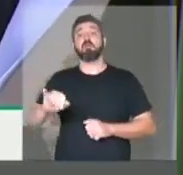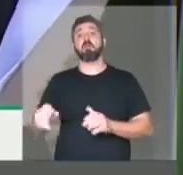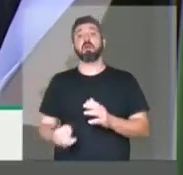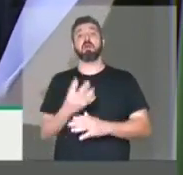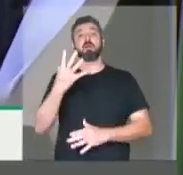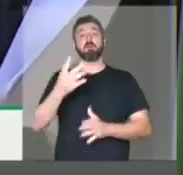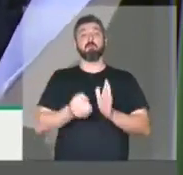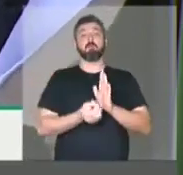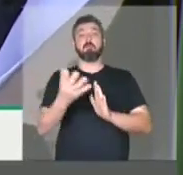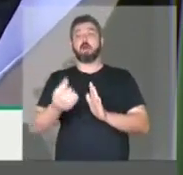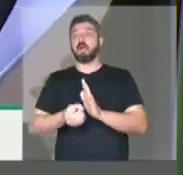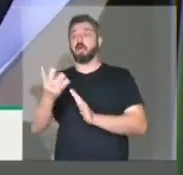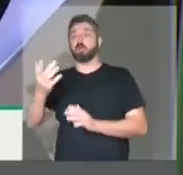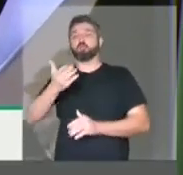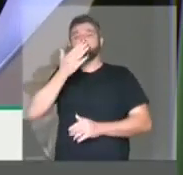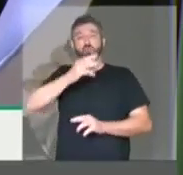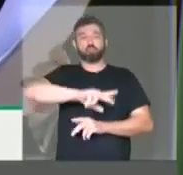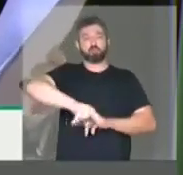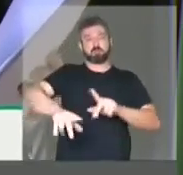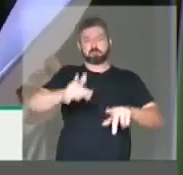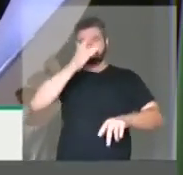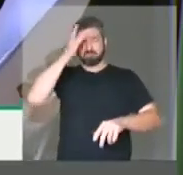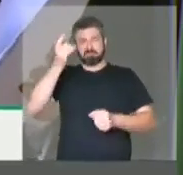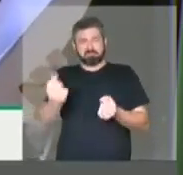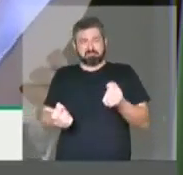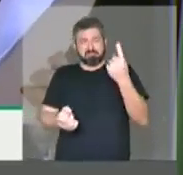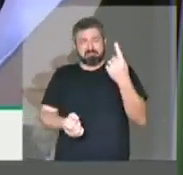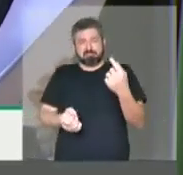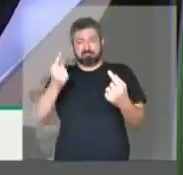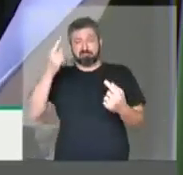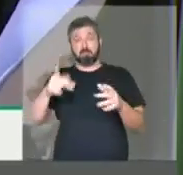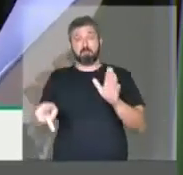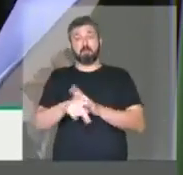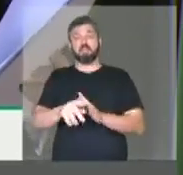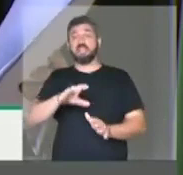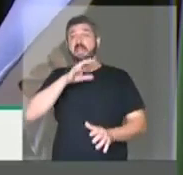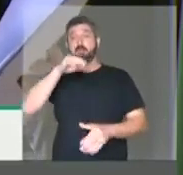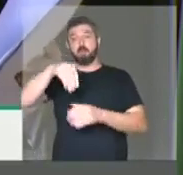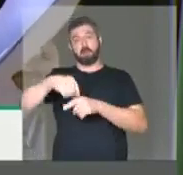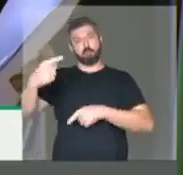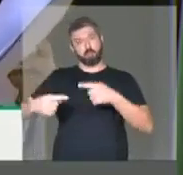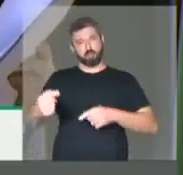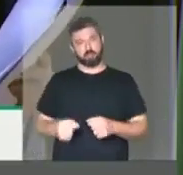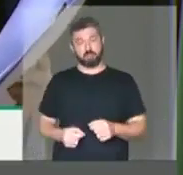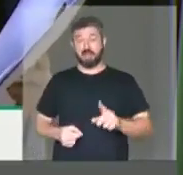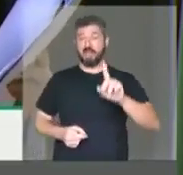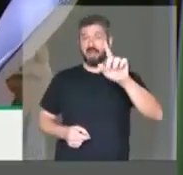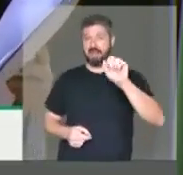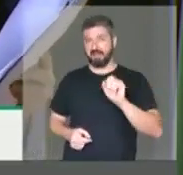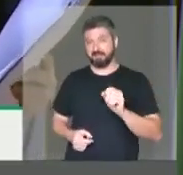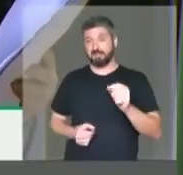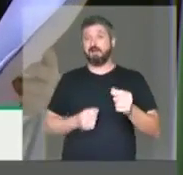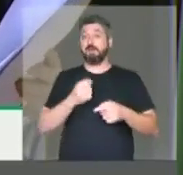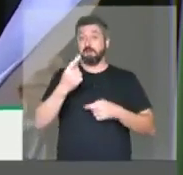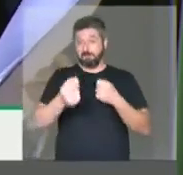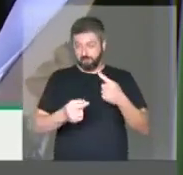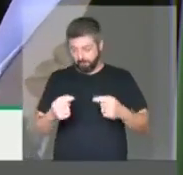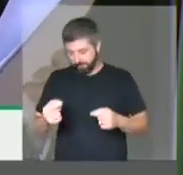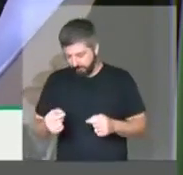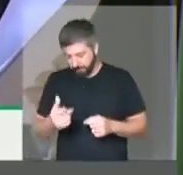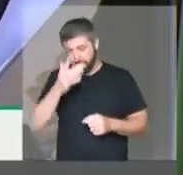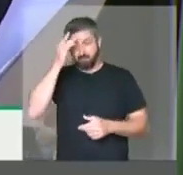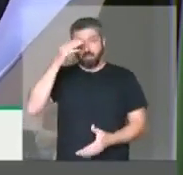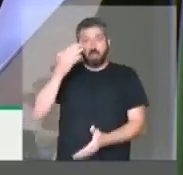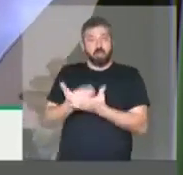surgimento de várias espécimes extravagantes da fauna política. E o pior, alguns são levados a